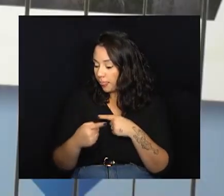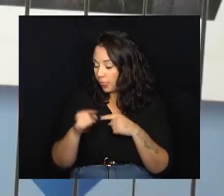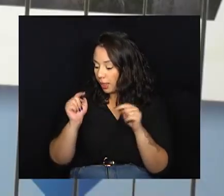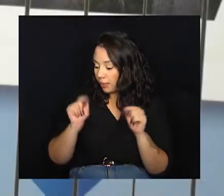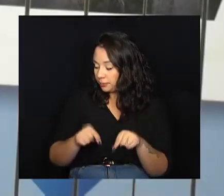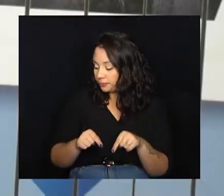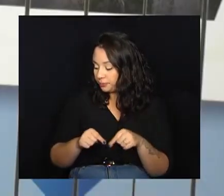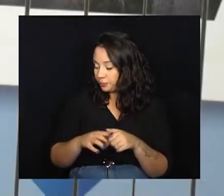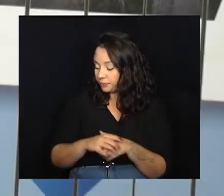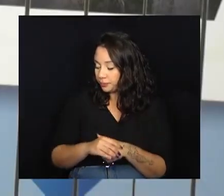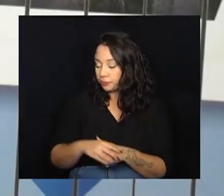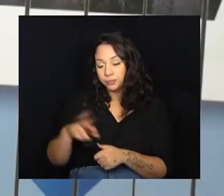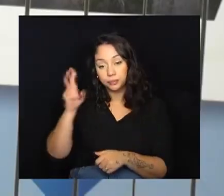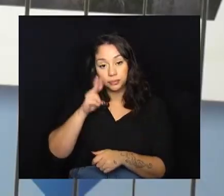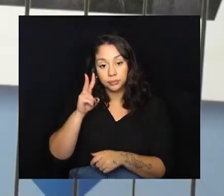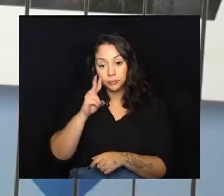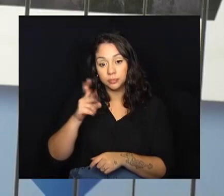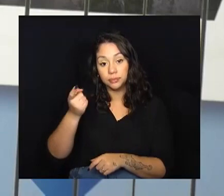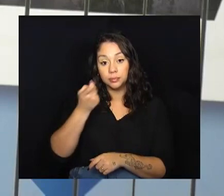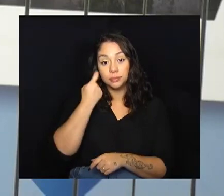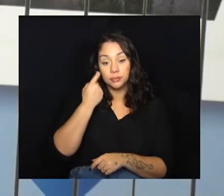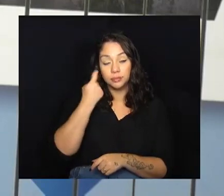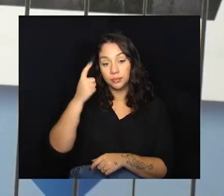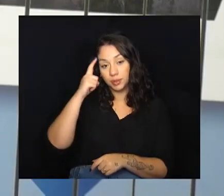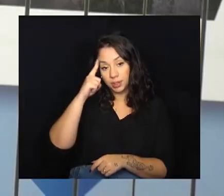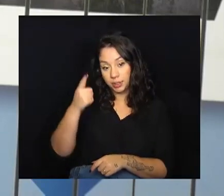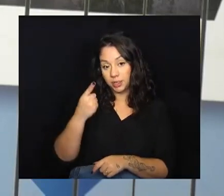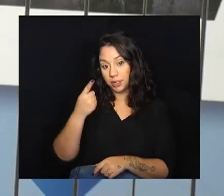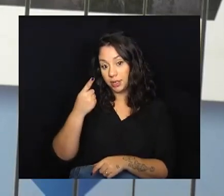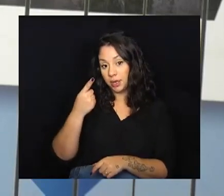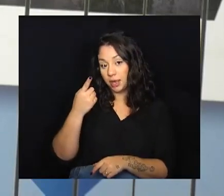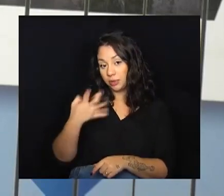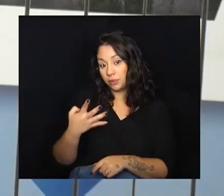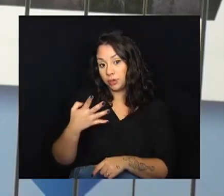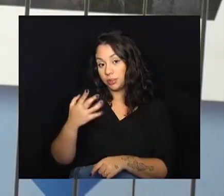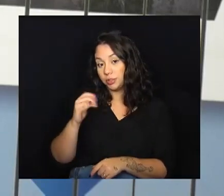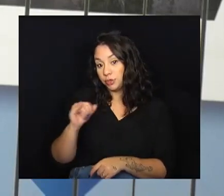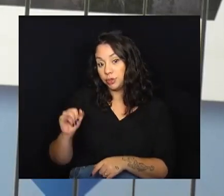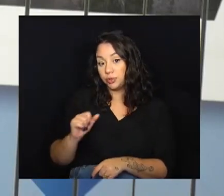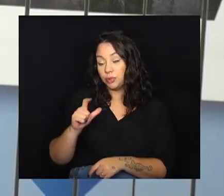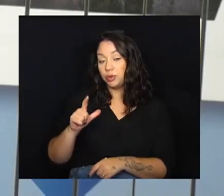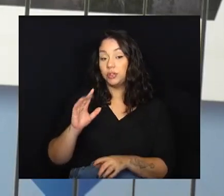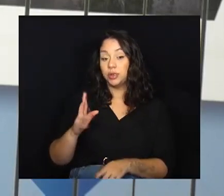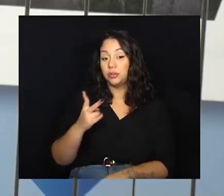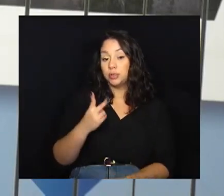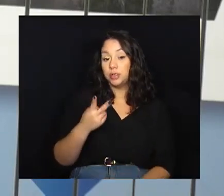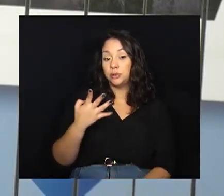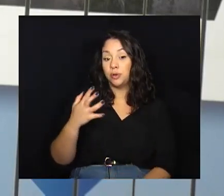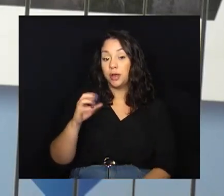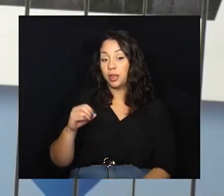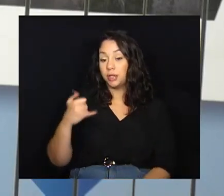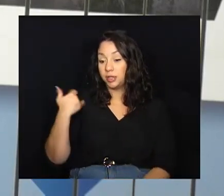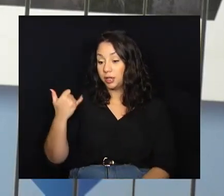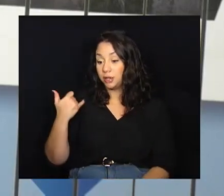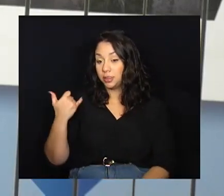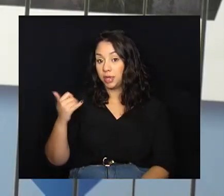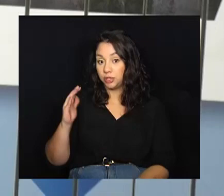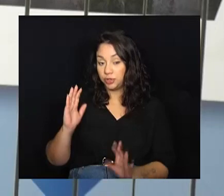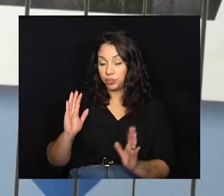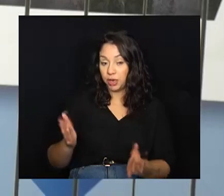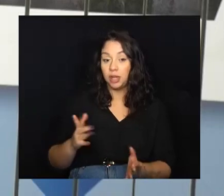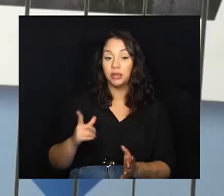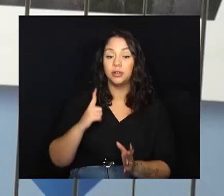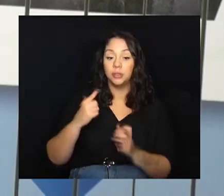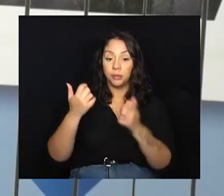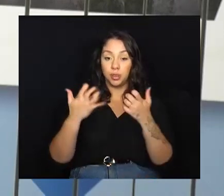a gente lembra que na próxima sexta-feira dia 14 de Julho Campinas completa 249 anos e a gente já falou isso na edição